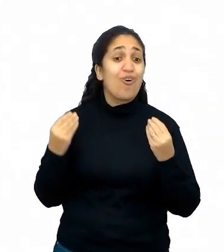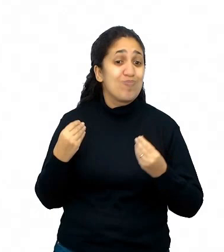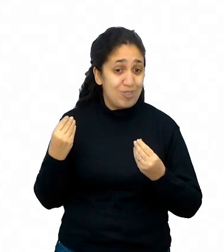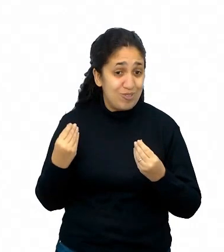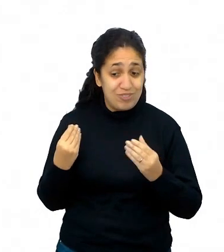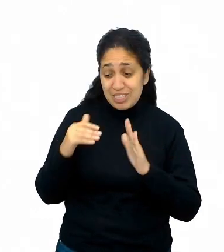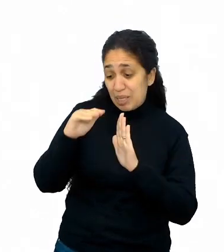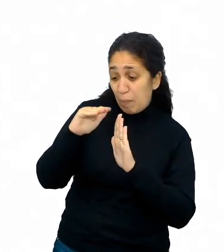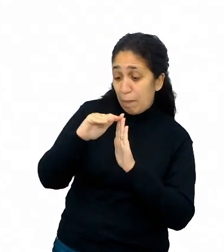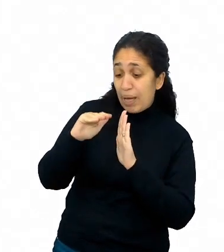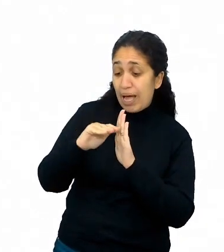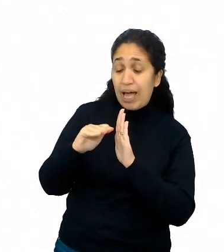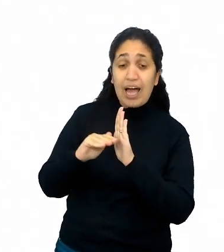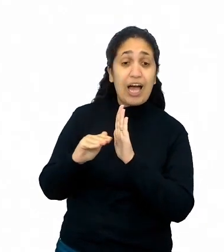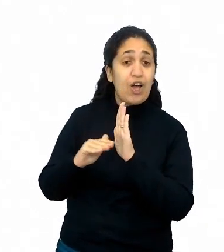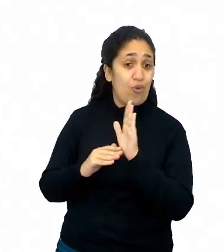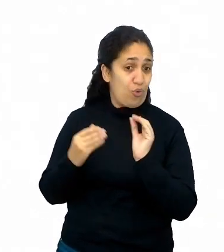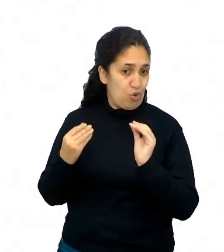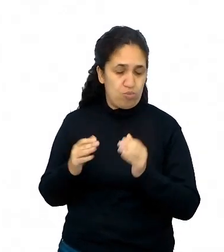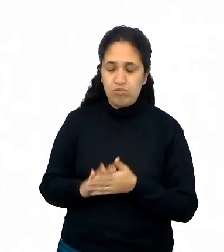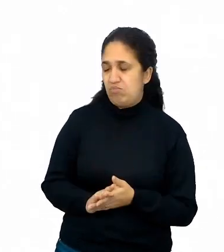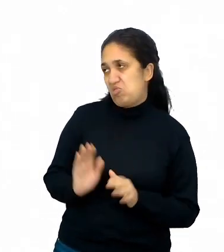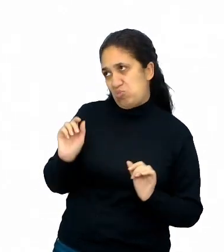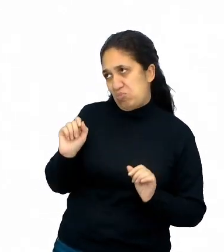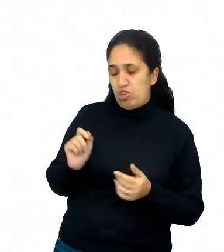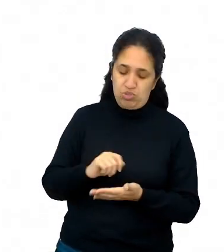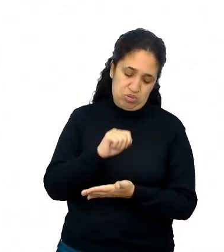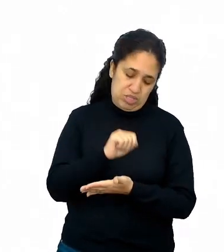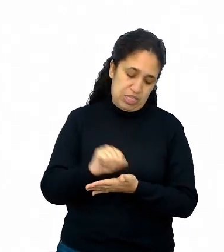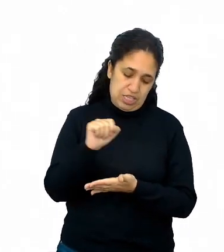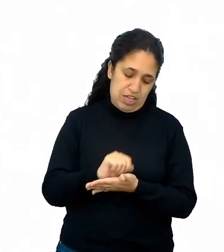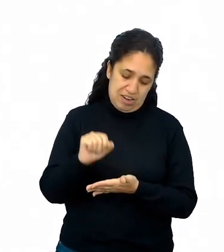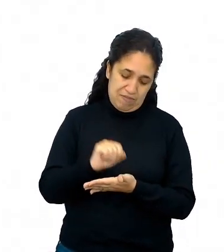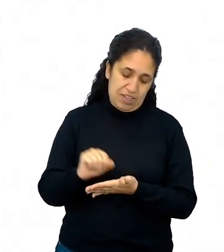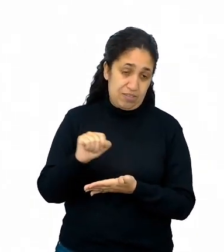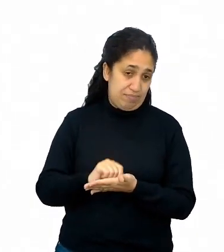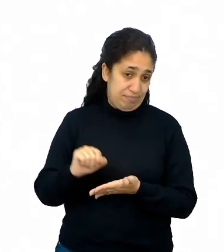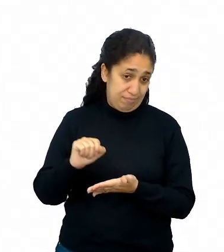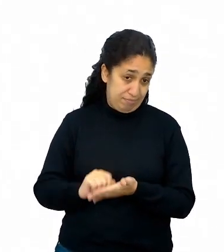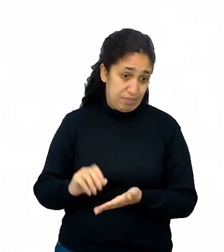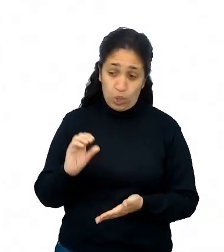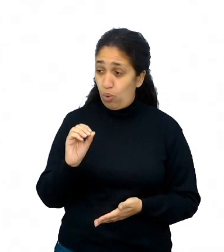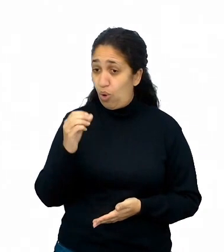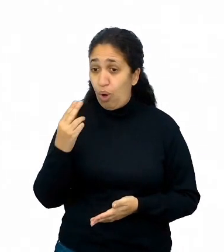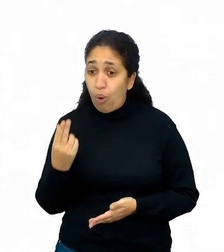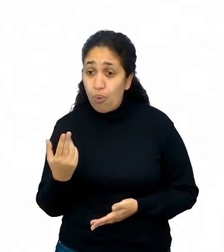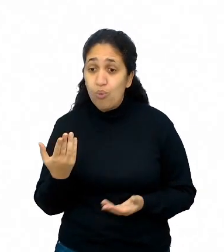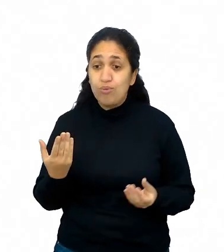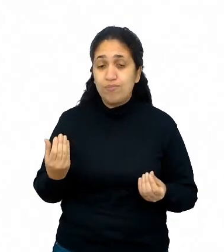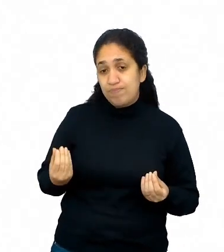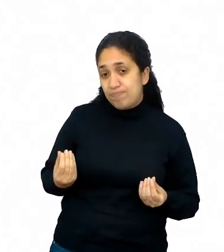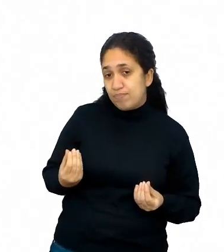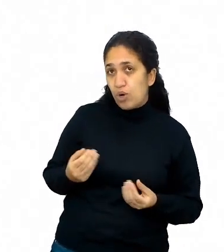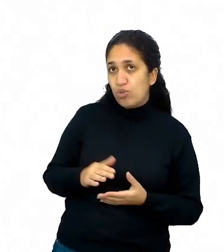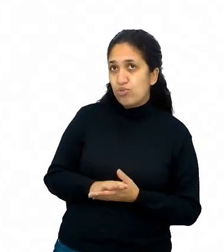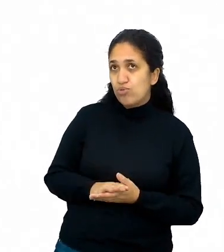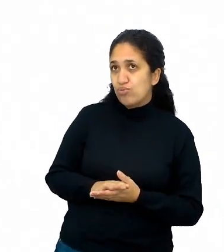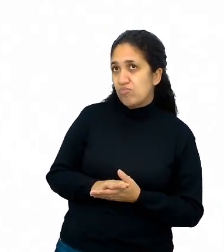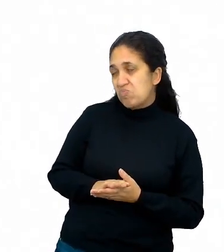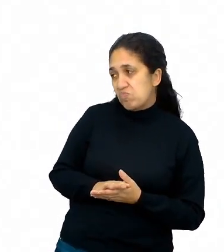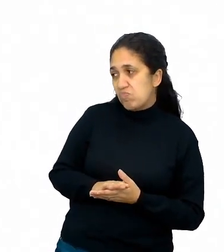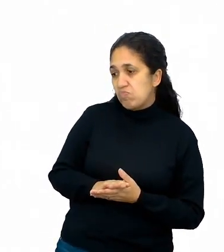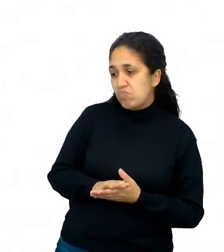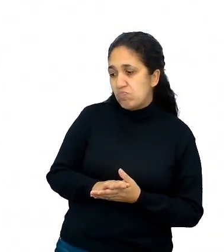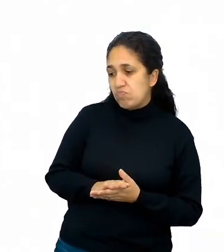são esses passos? Eu posso escrever ou eu posso representar